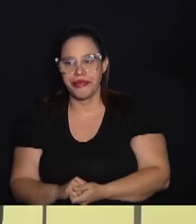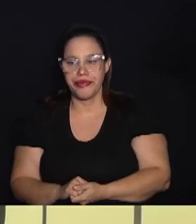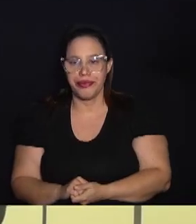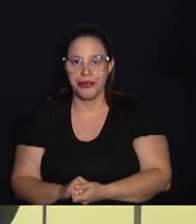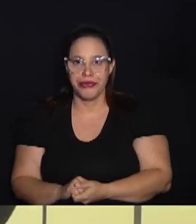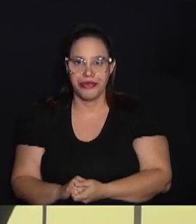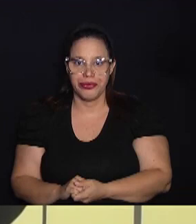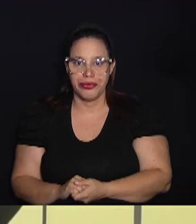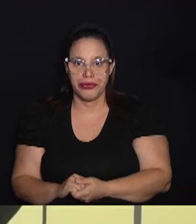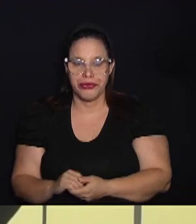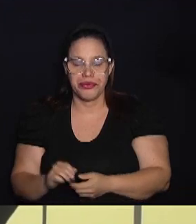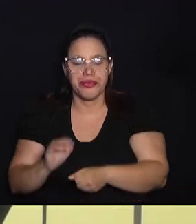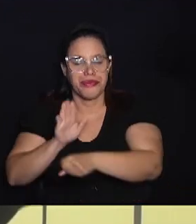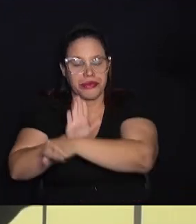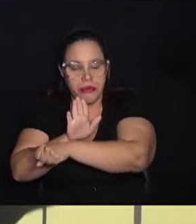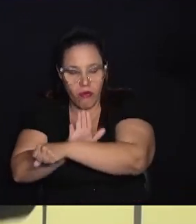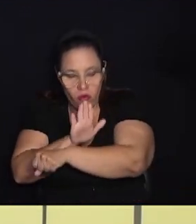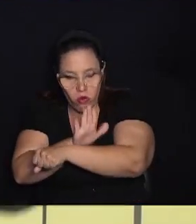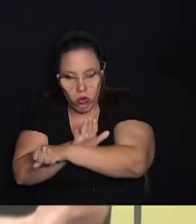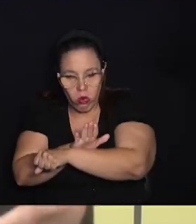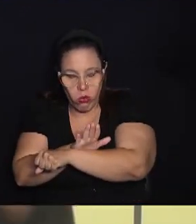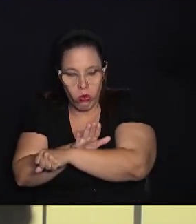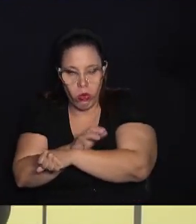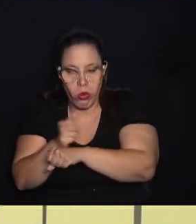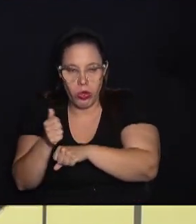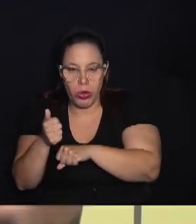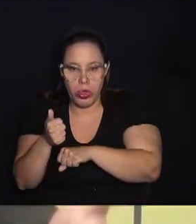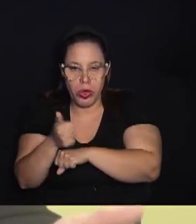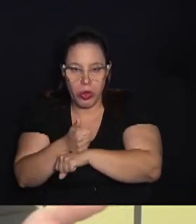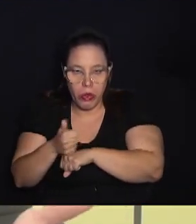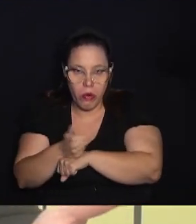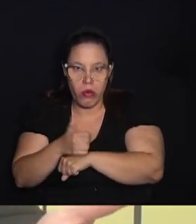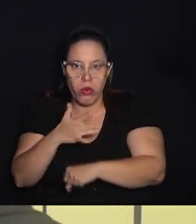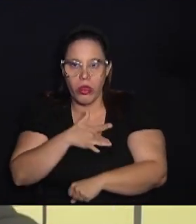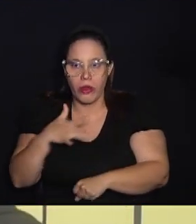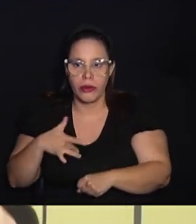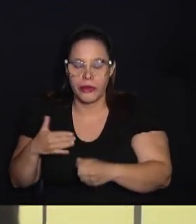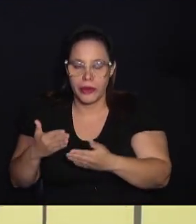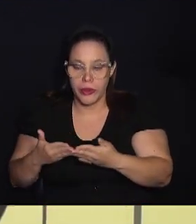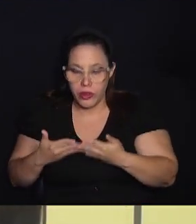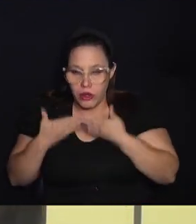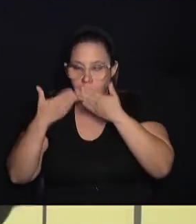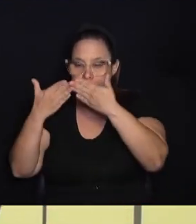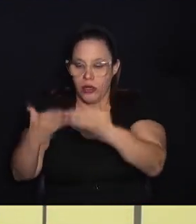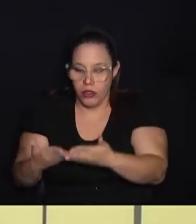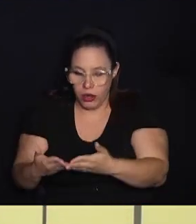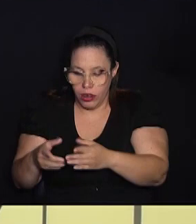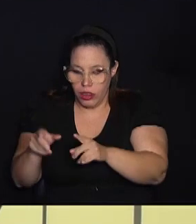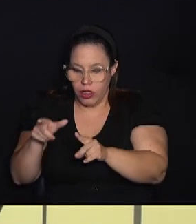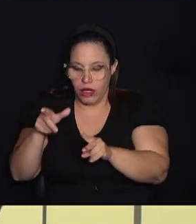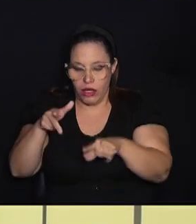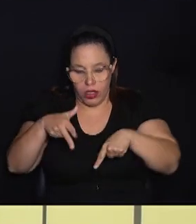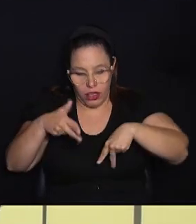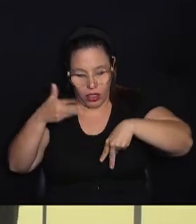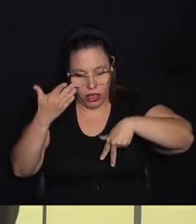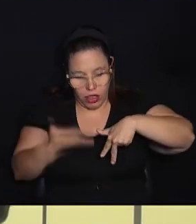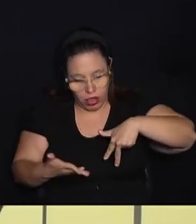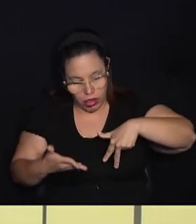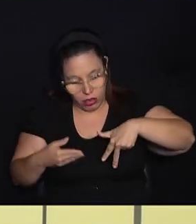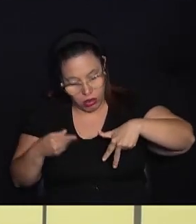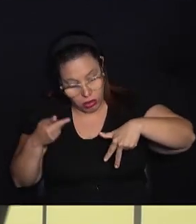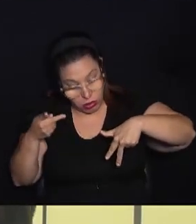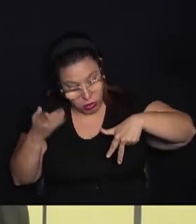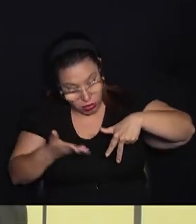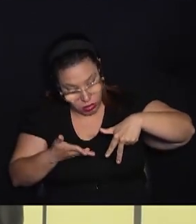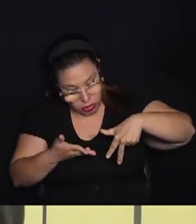ajuda nessa relação ajuda inclusive os profissionais de saúde a proporem alguma coisa pro paciente a partir do momento que você percebe que a demanda